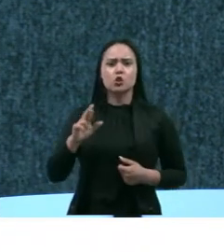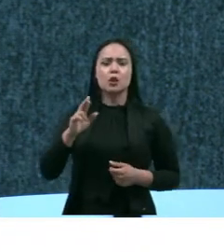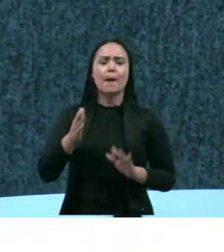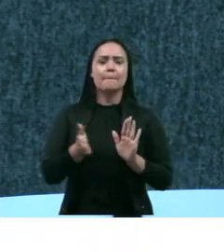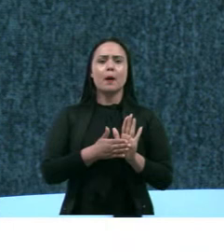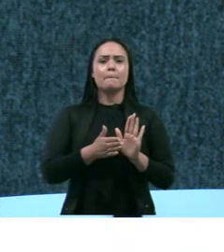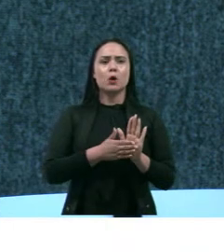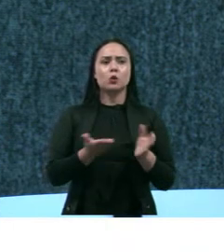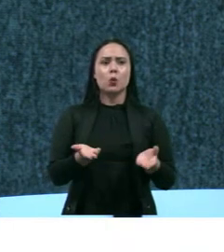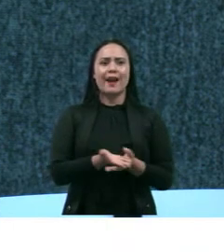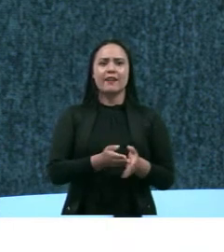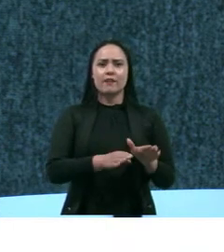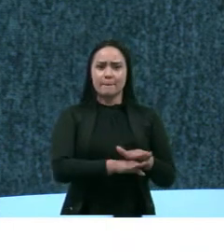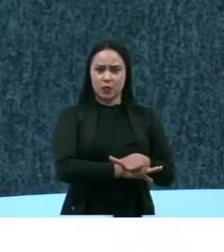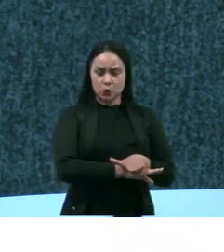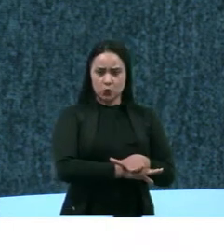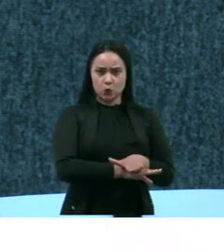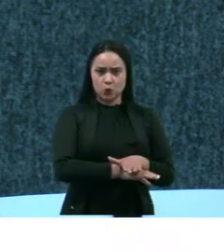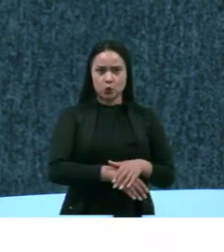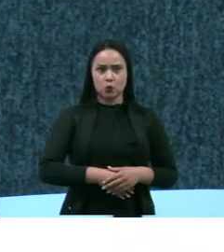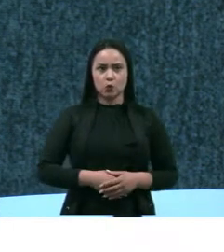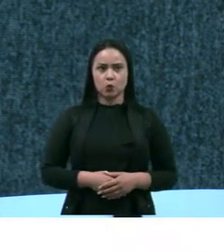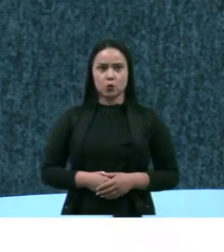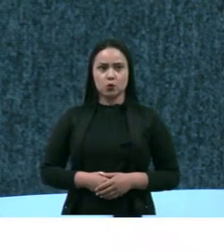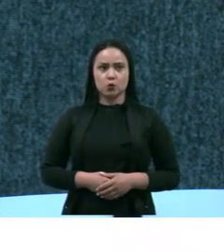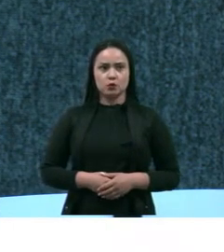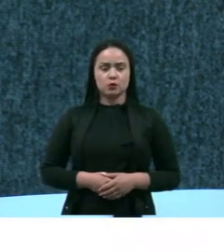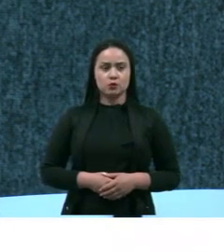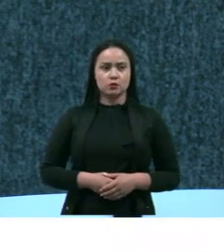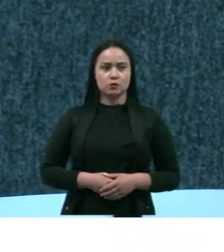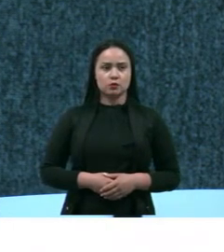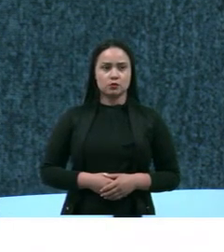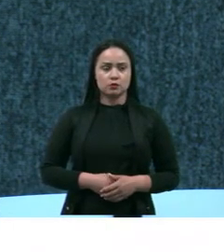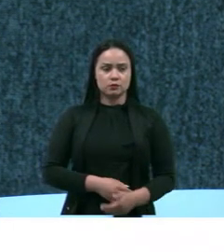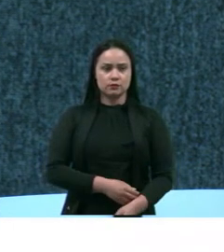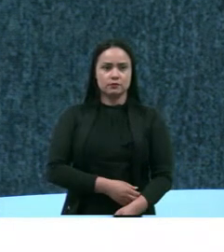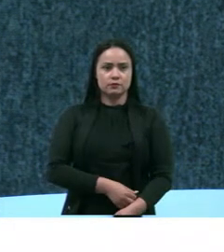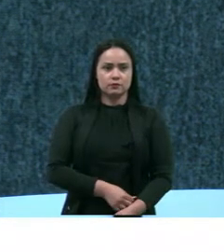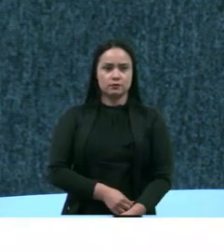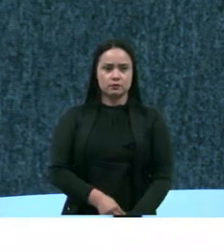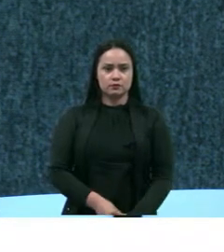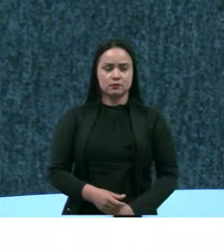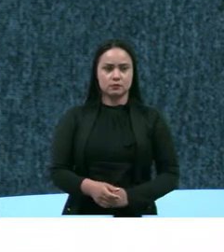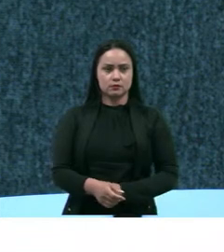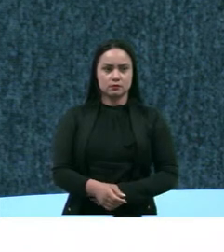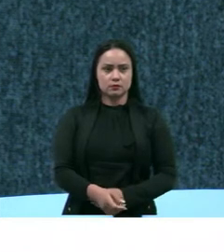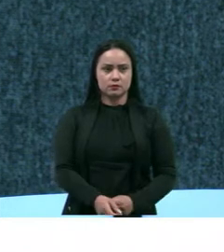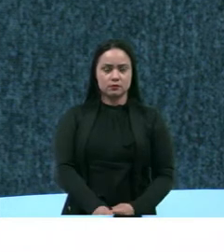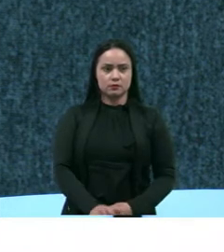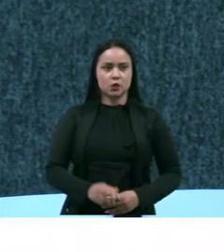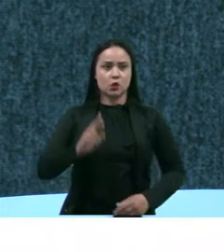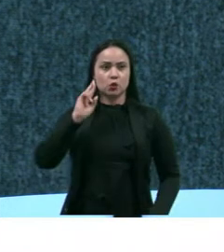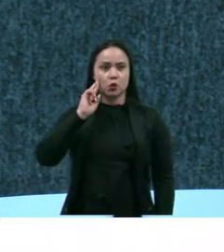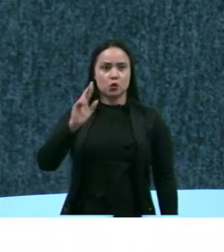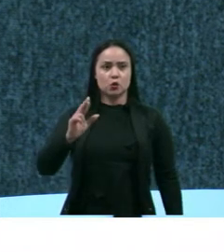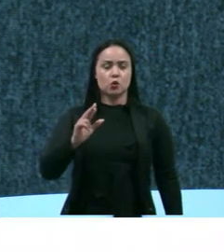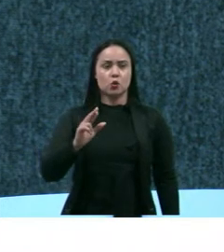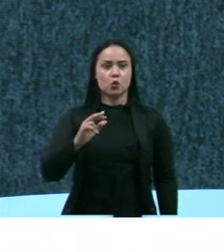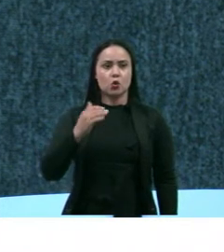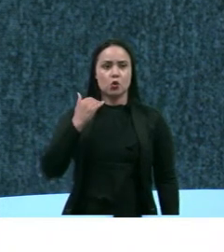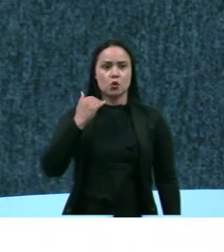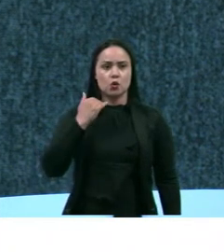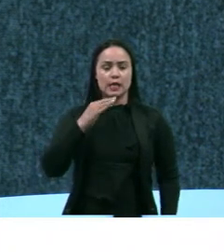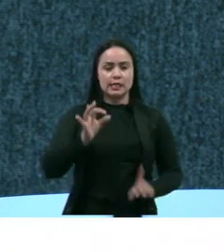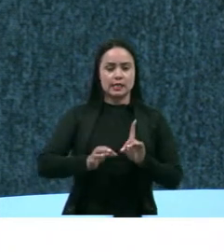o arquivamento no que diz com o seu constituinte,